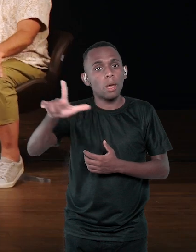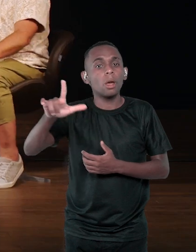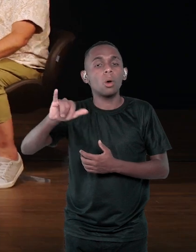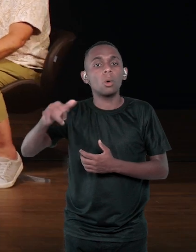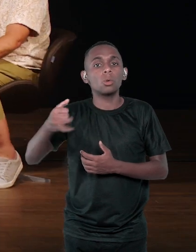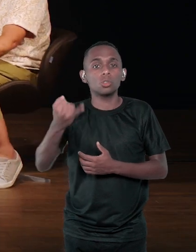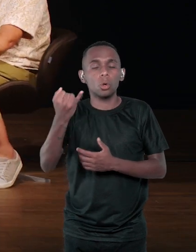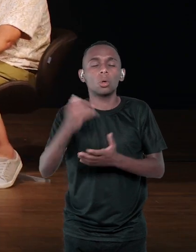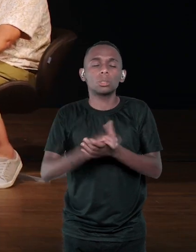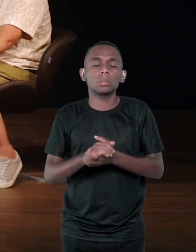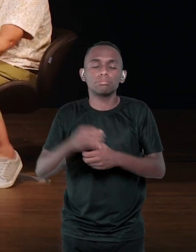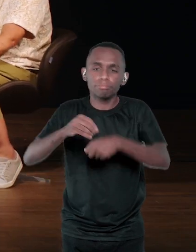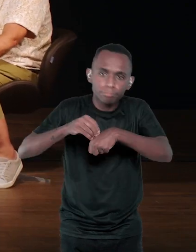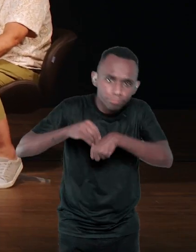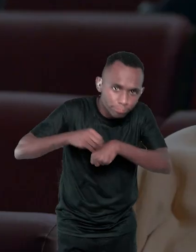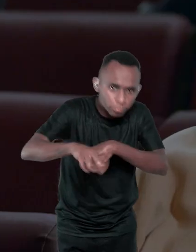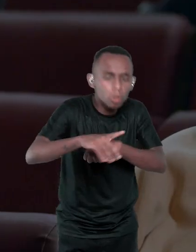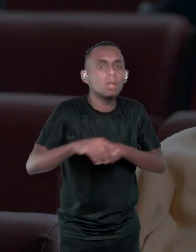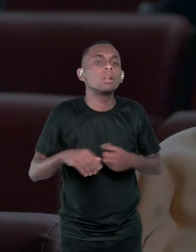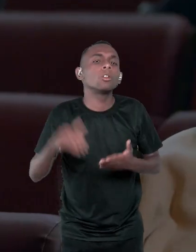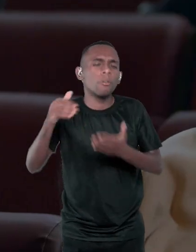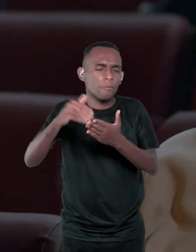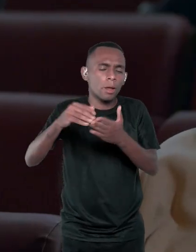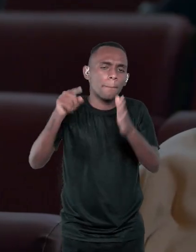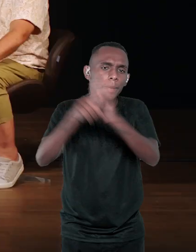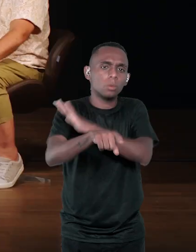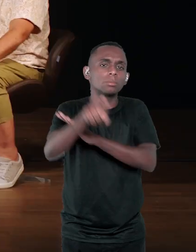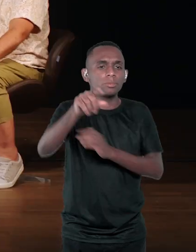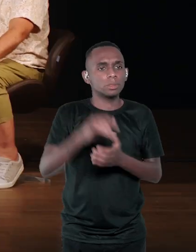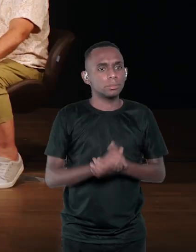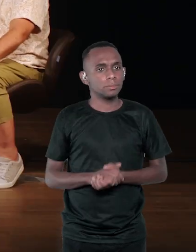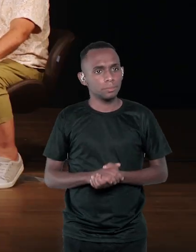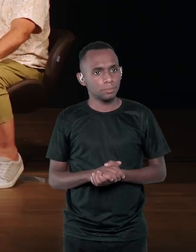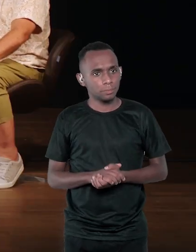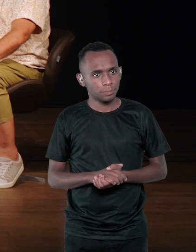No podcast dele, ele faz essa pergunta no final.